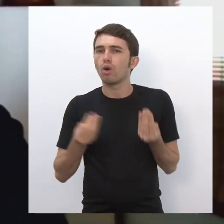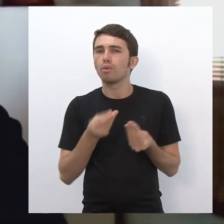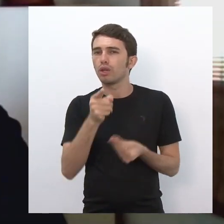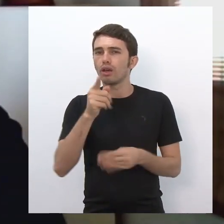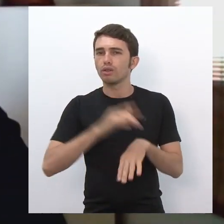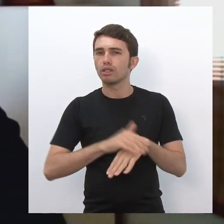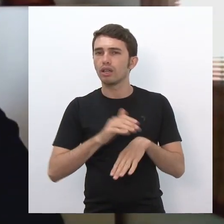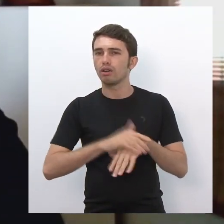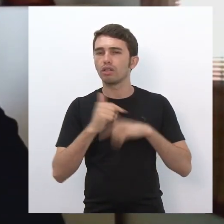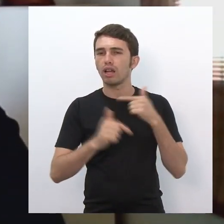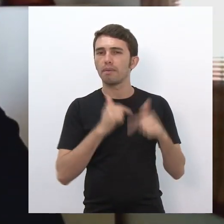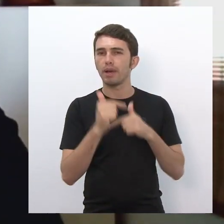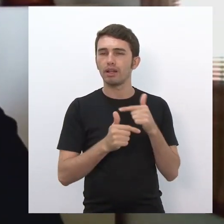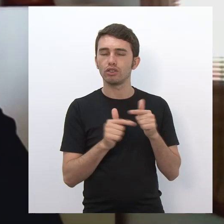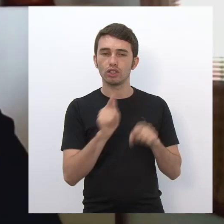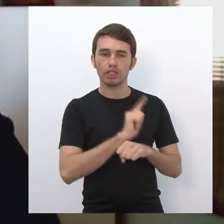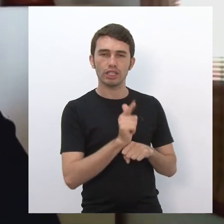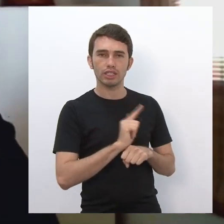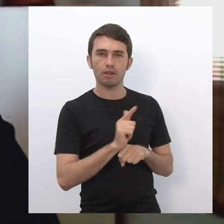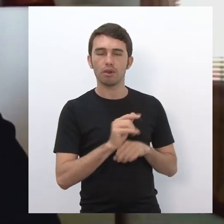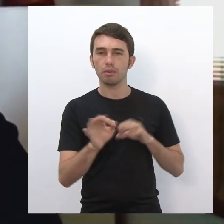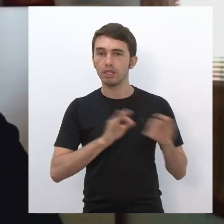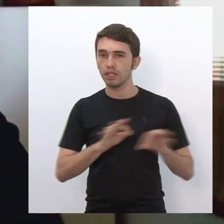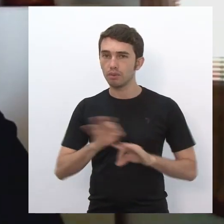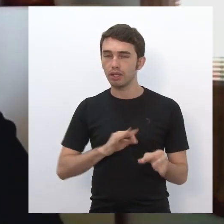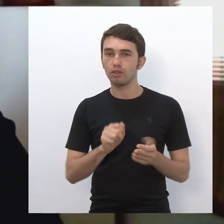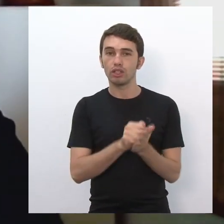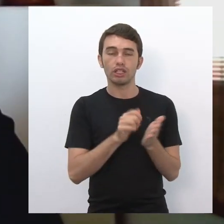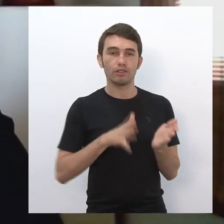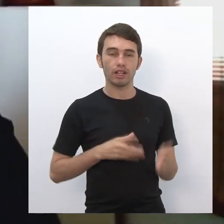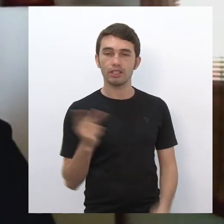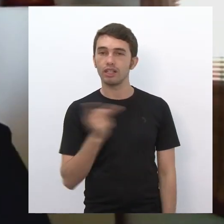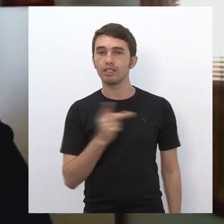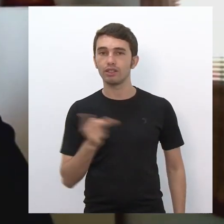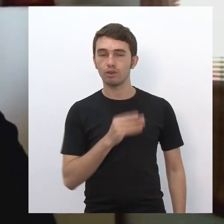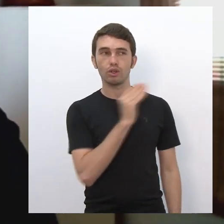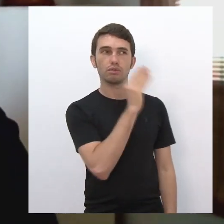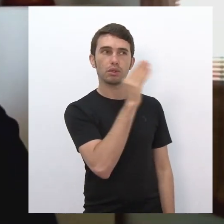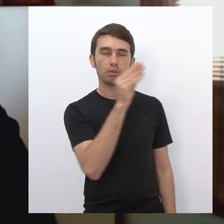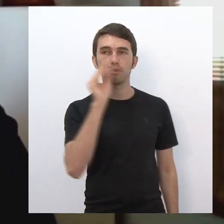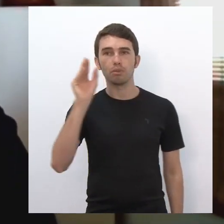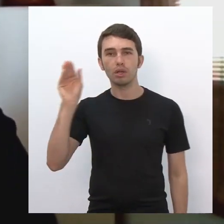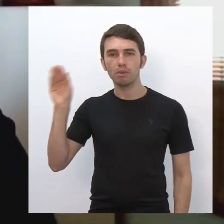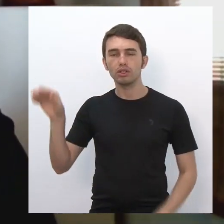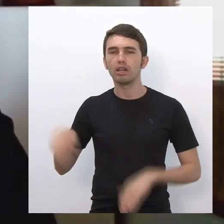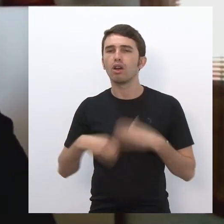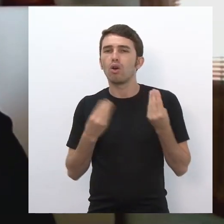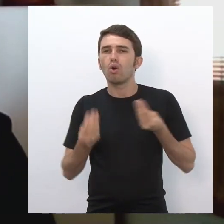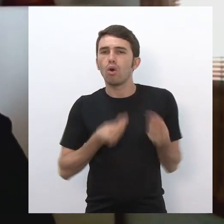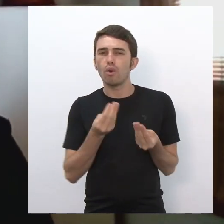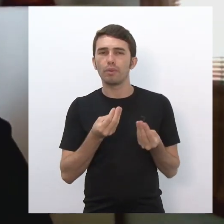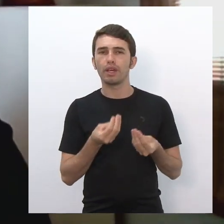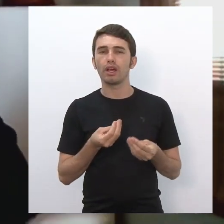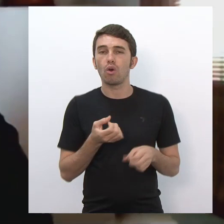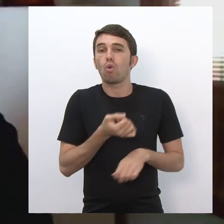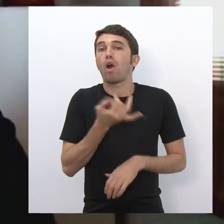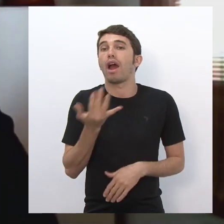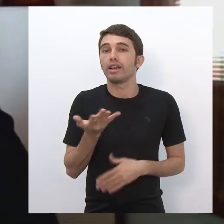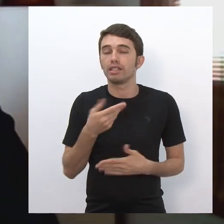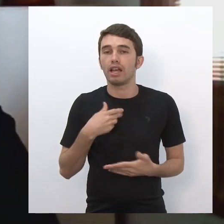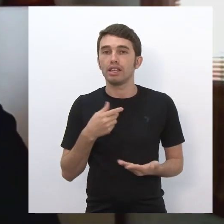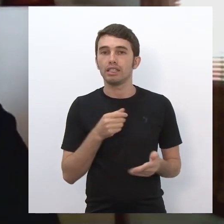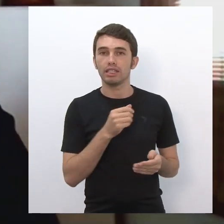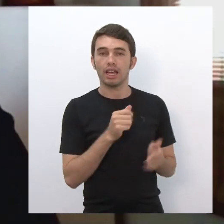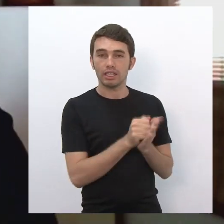trabalho de gestão e planejamento de atividades dessas duas bibliotecas. Como e quais são essas atividades, se elas